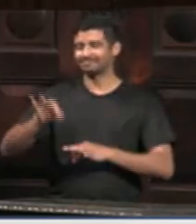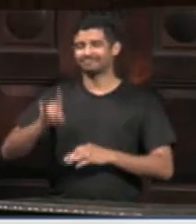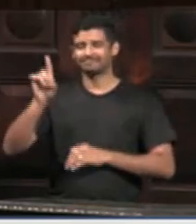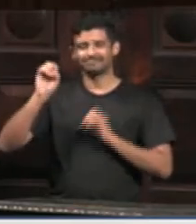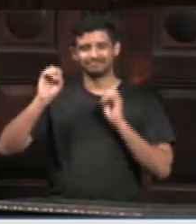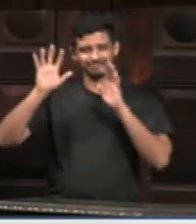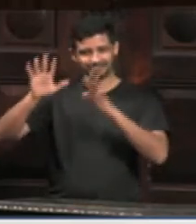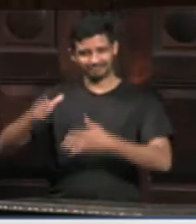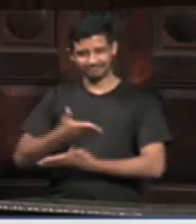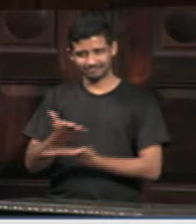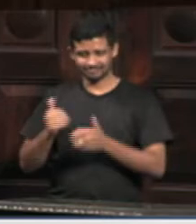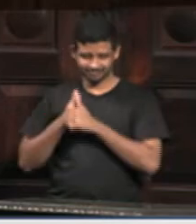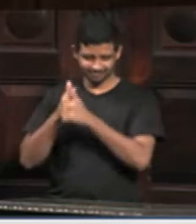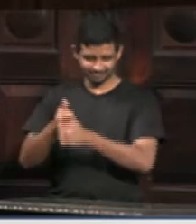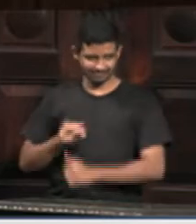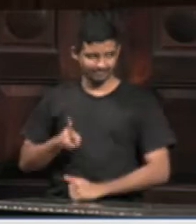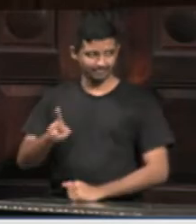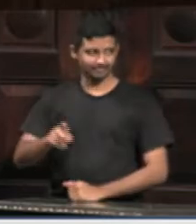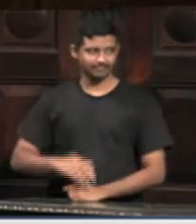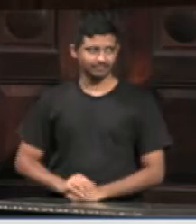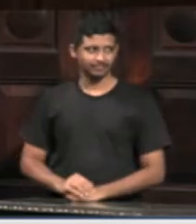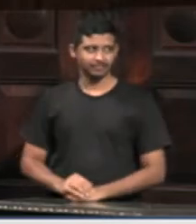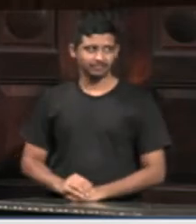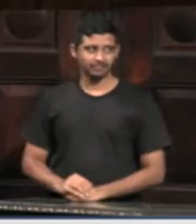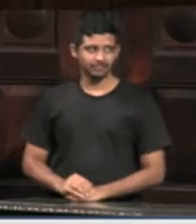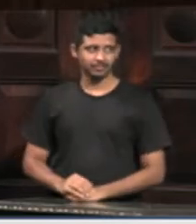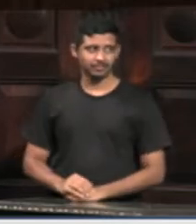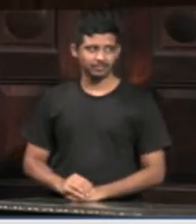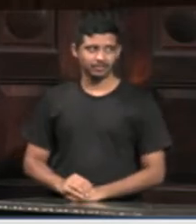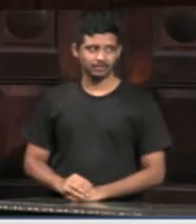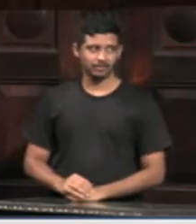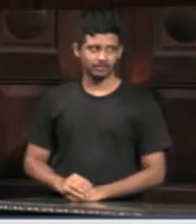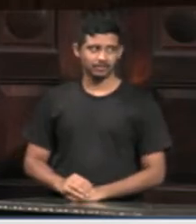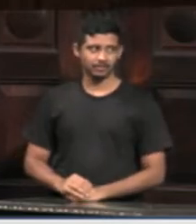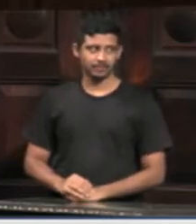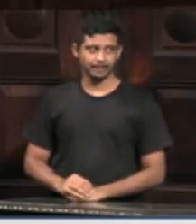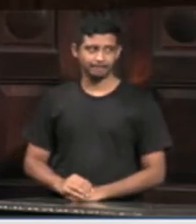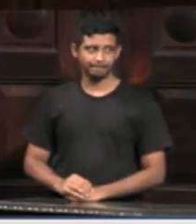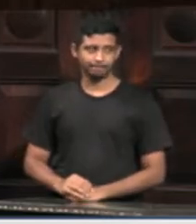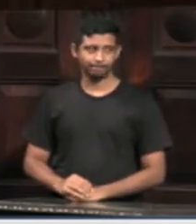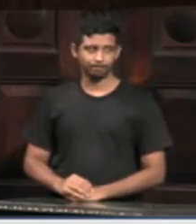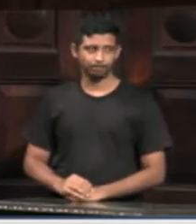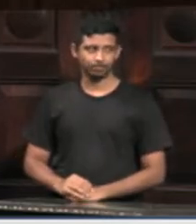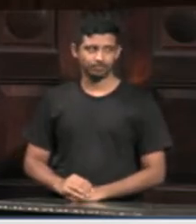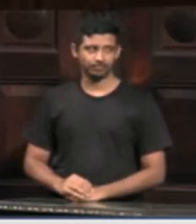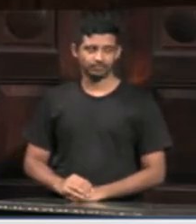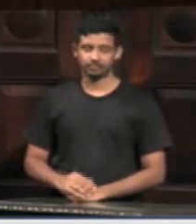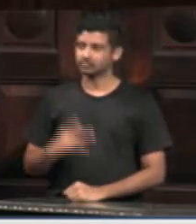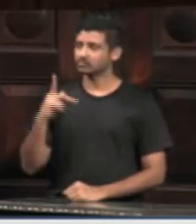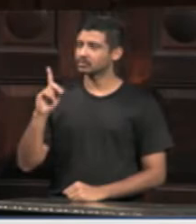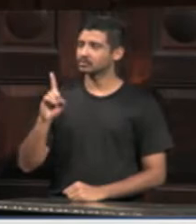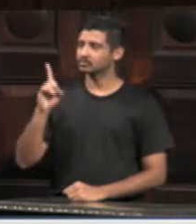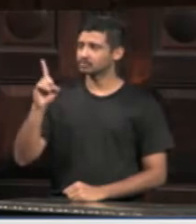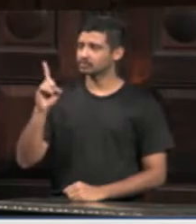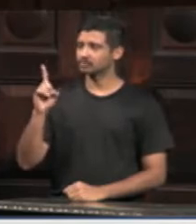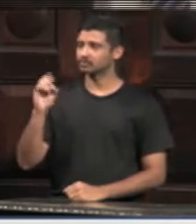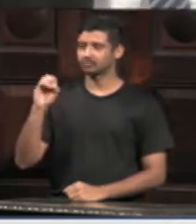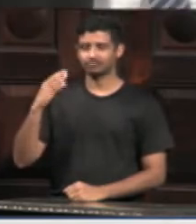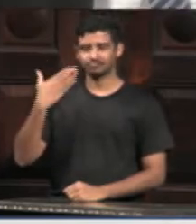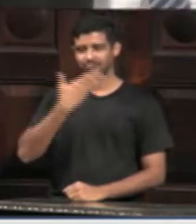sempre, e a Ele vai ser dada a oportunidade da providência. Um